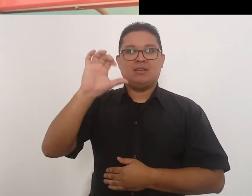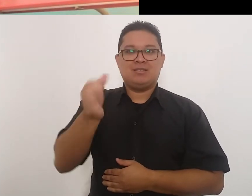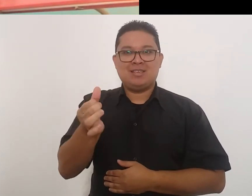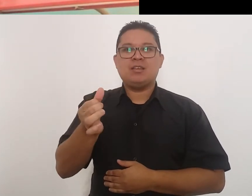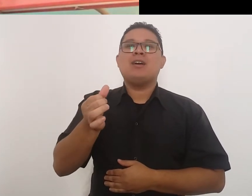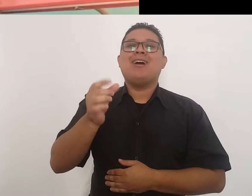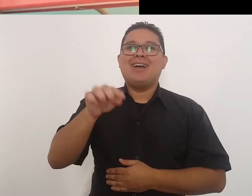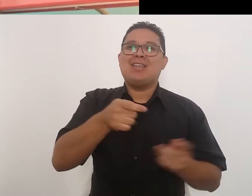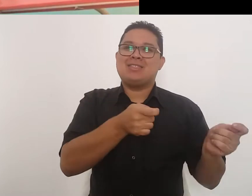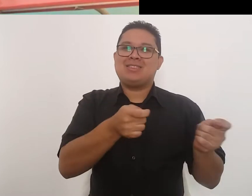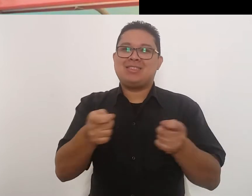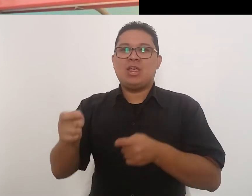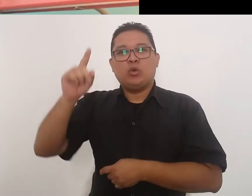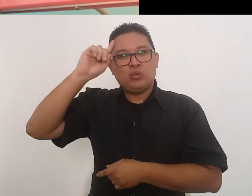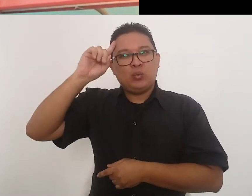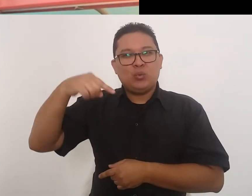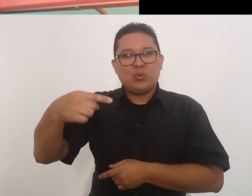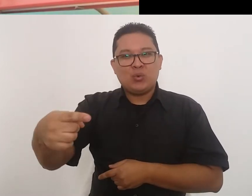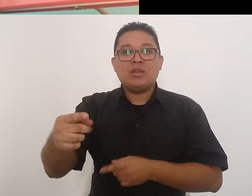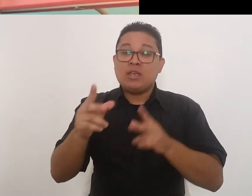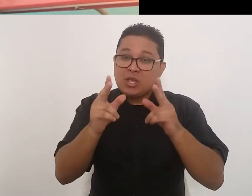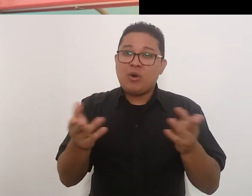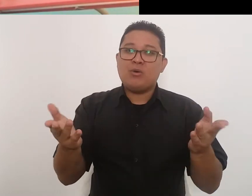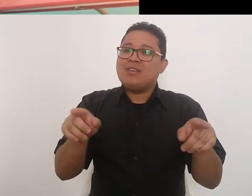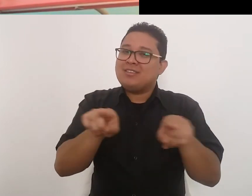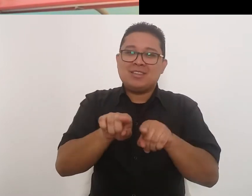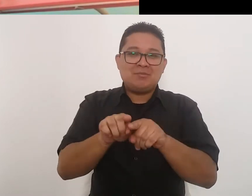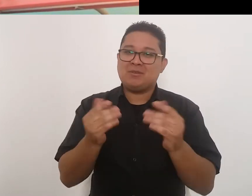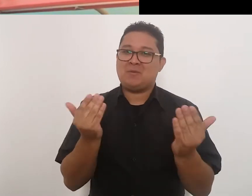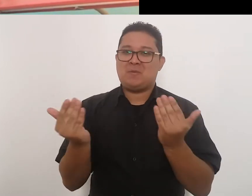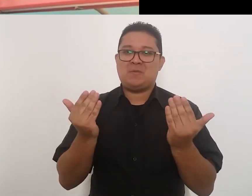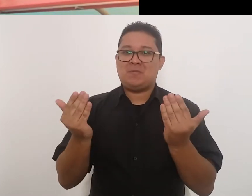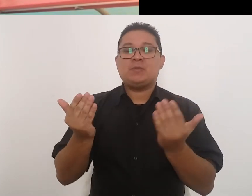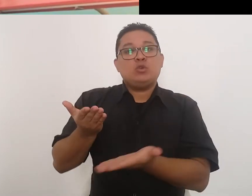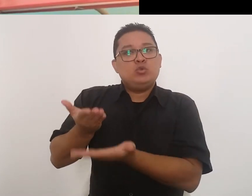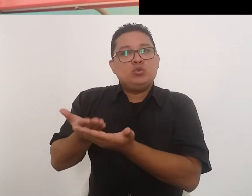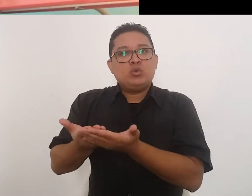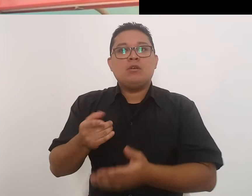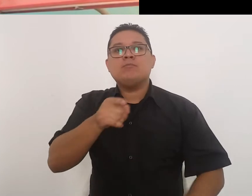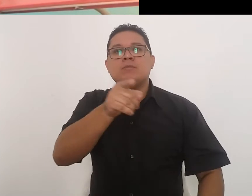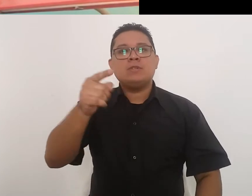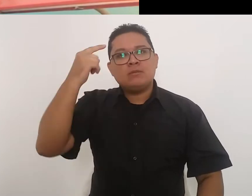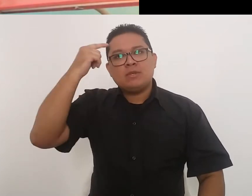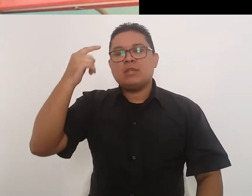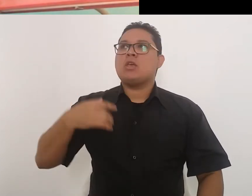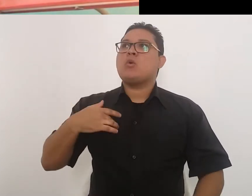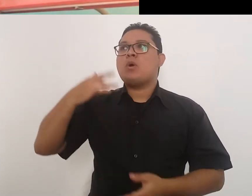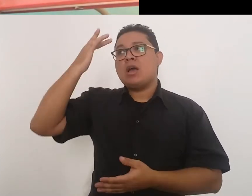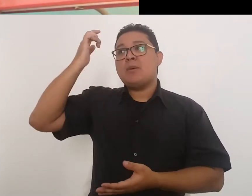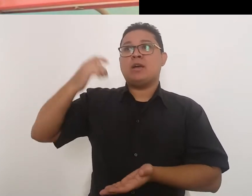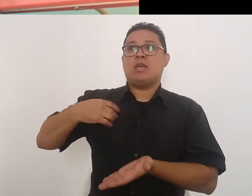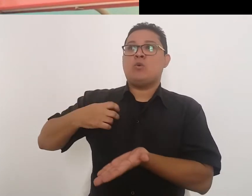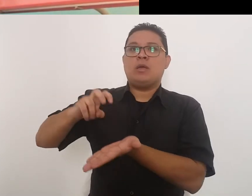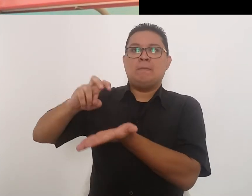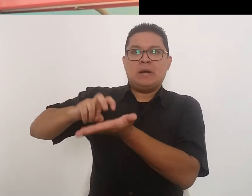essa possibilidade, aí eu tenho uma janela legal em que eu posso me concentrar nos estudos. Então, fecha isso na